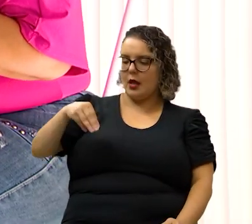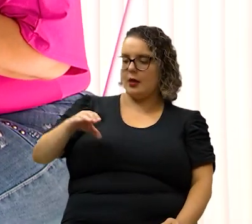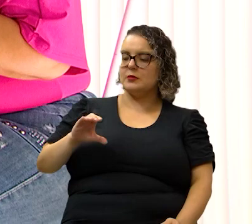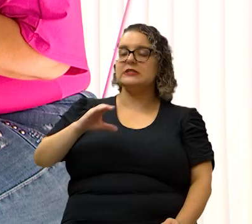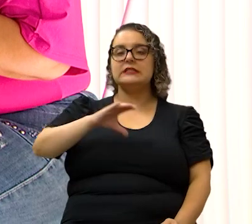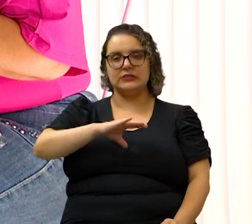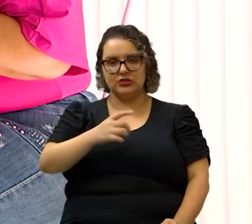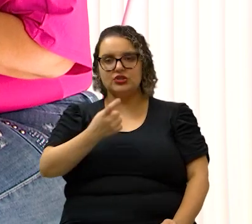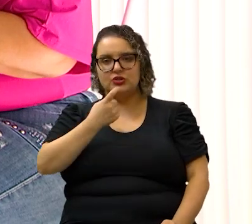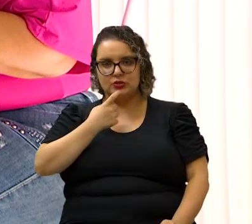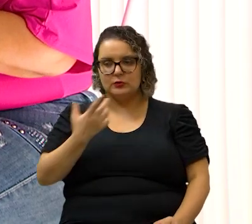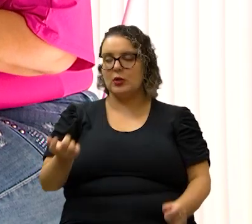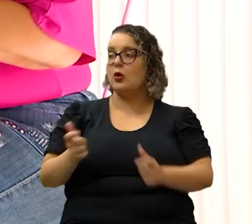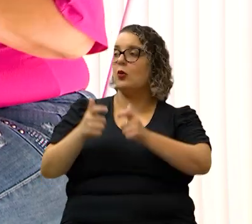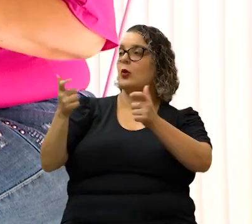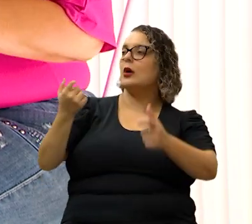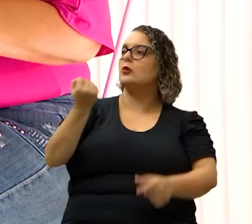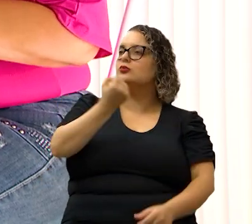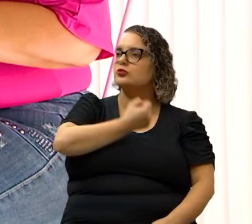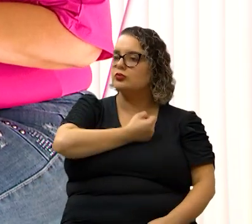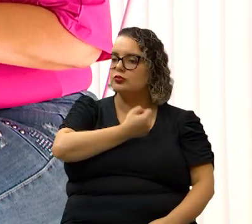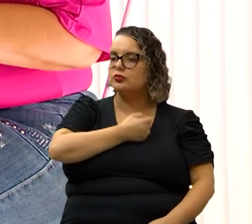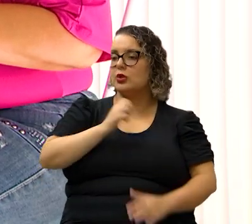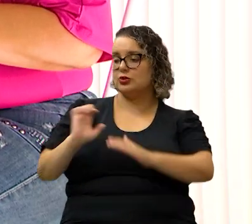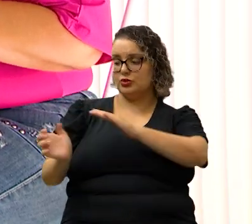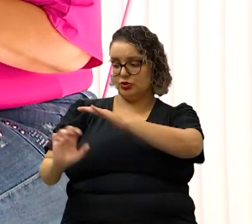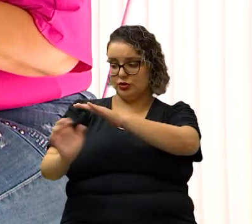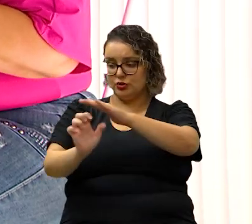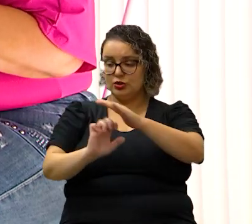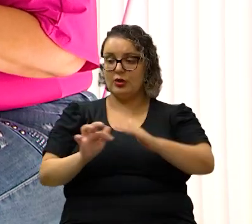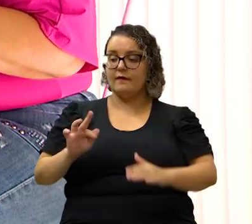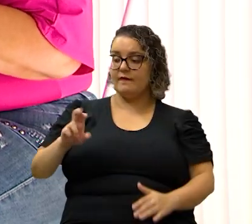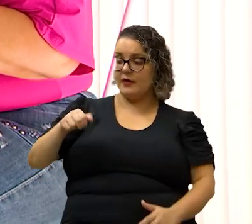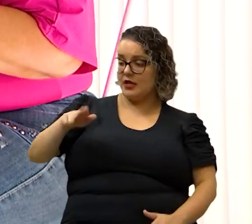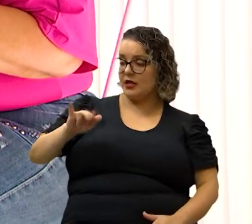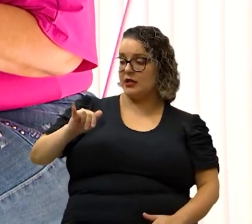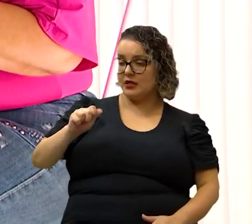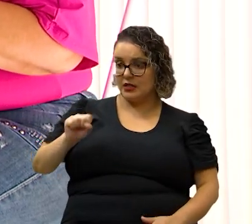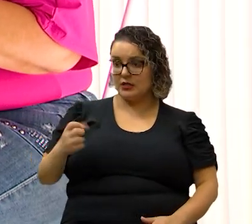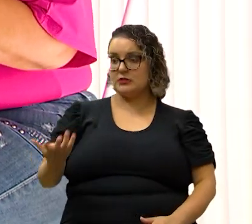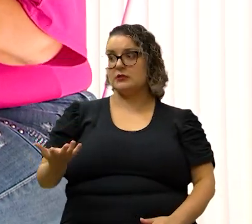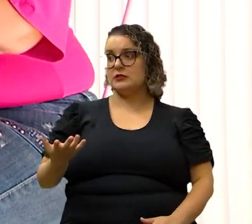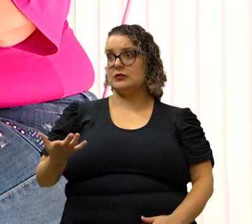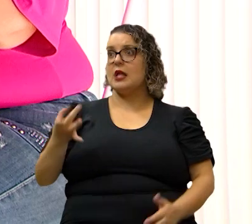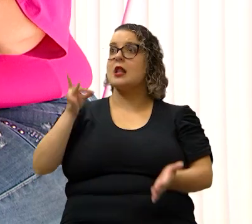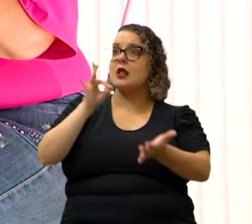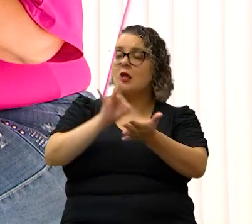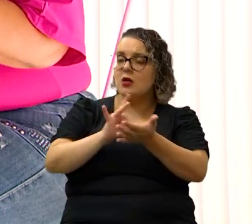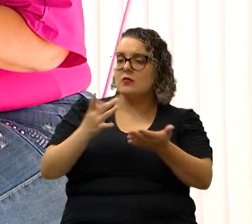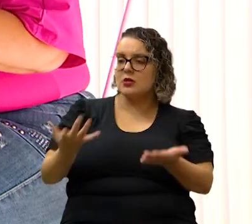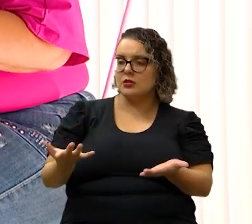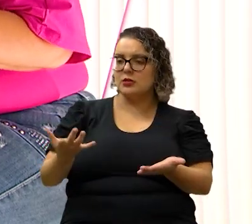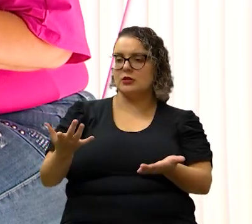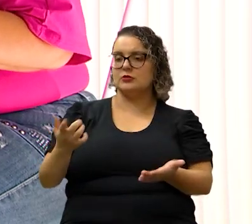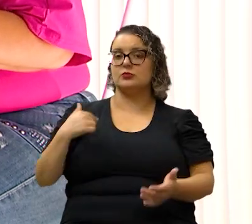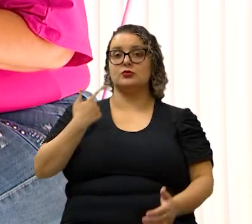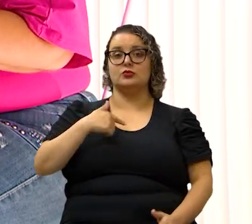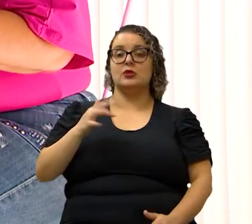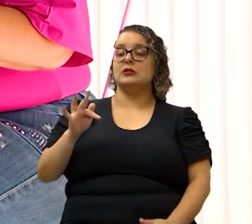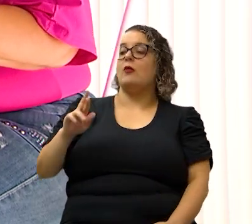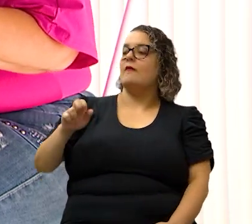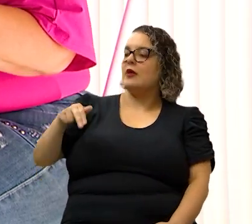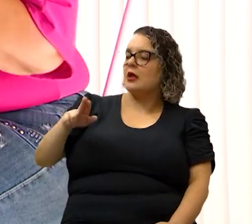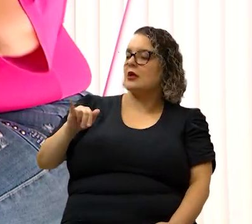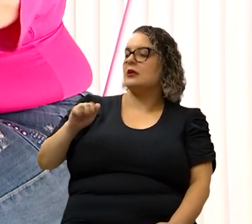região metropolitana de Campinas, um grande número de empresas, de franquias, que na verdade aqui a gente acaba sendo